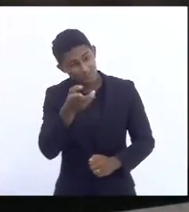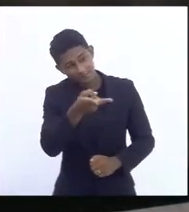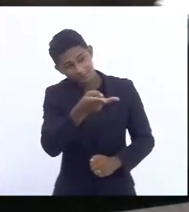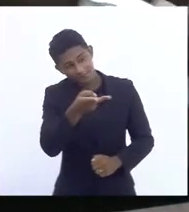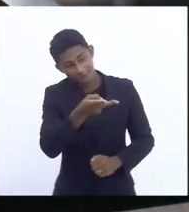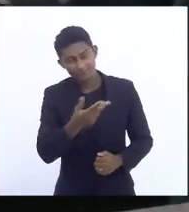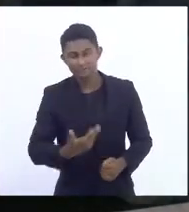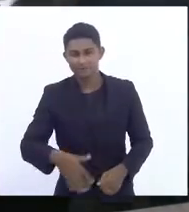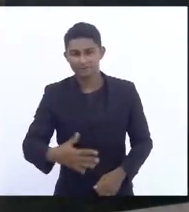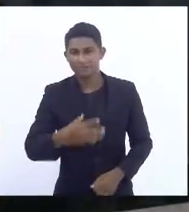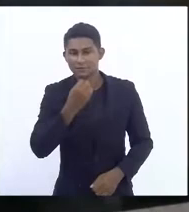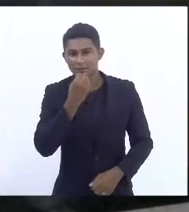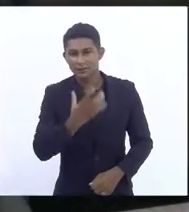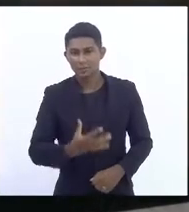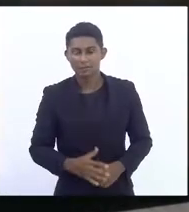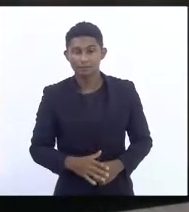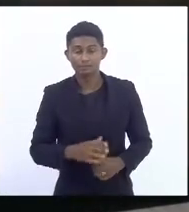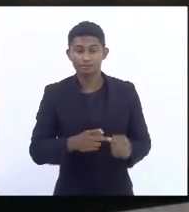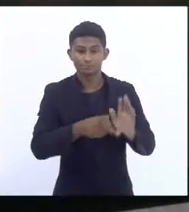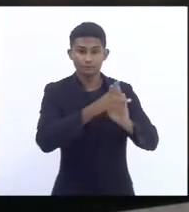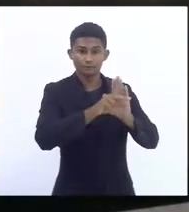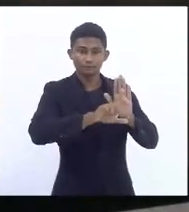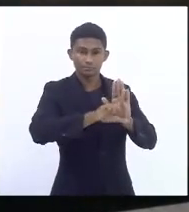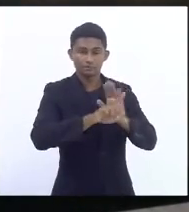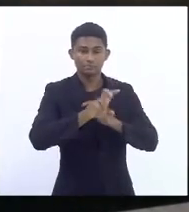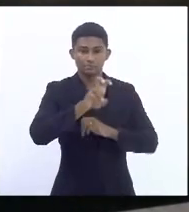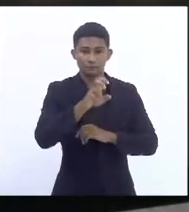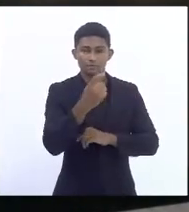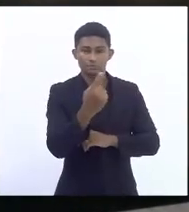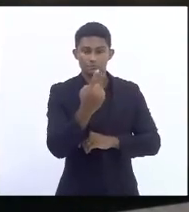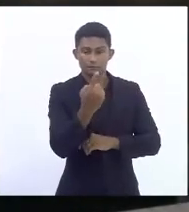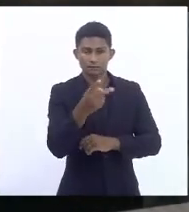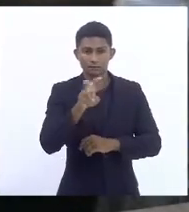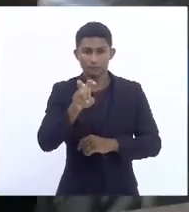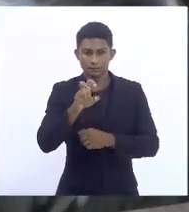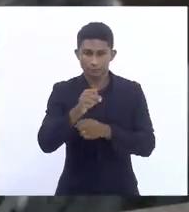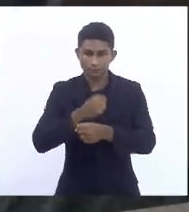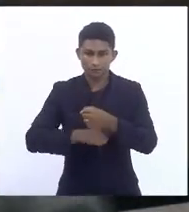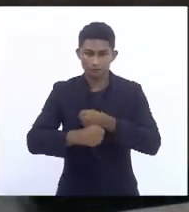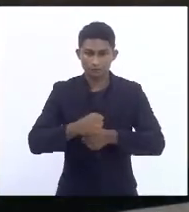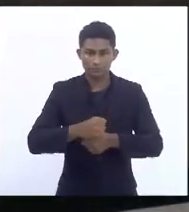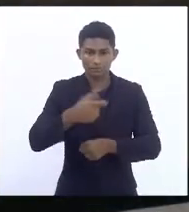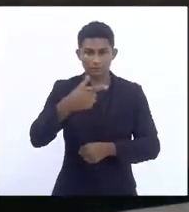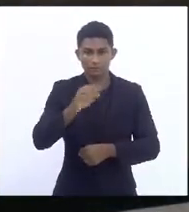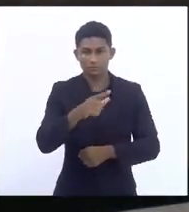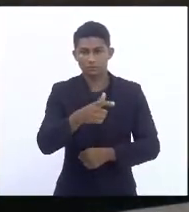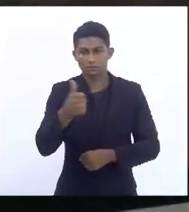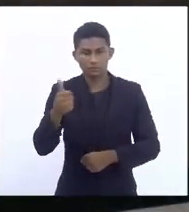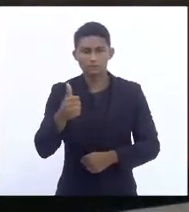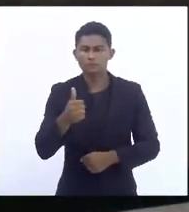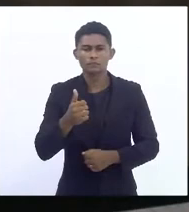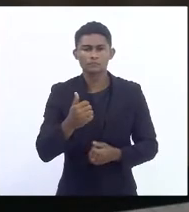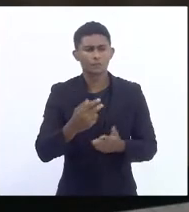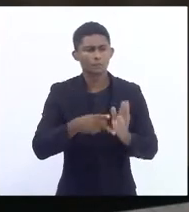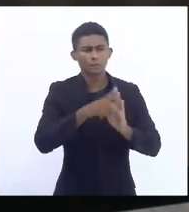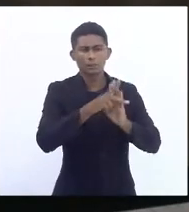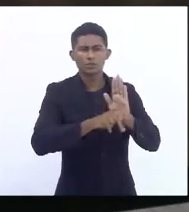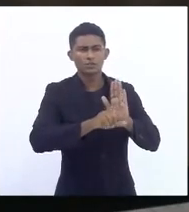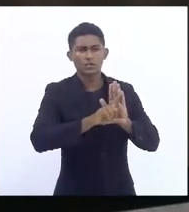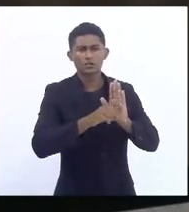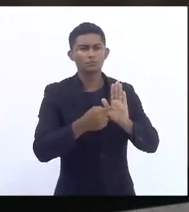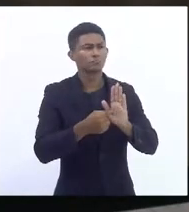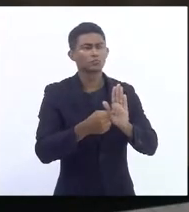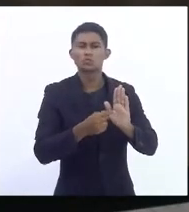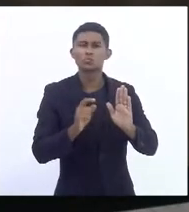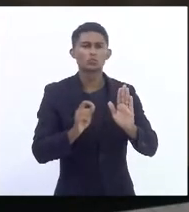Bom, projeto de lei 5.115 de 2021, de autoria do deputado Ronaldo Anquieta. É um projeto que institui